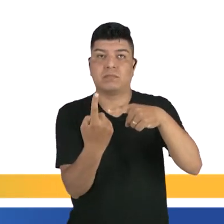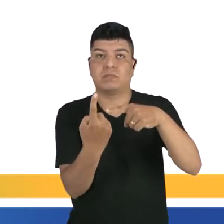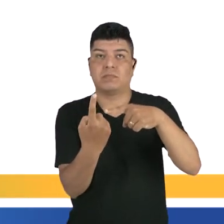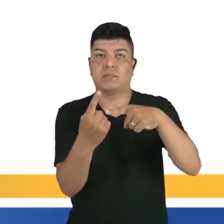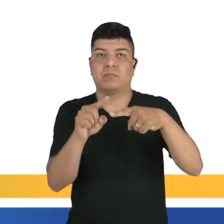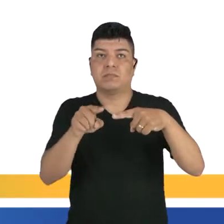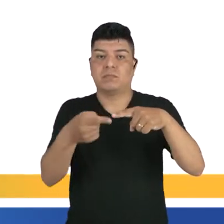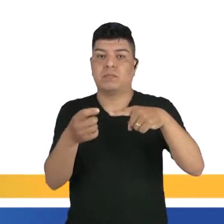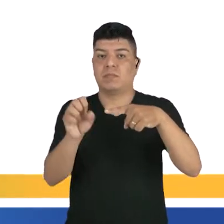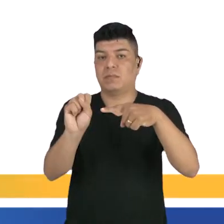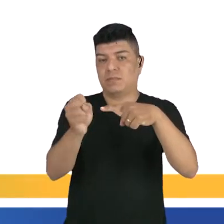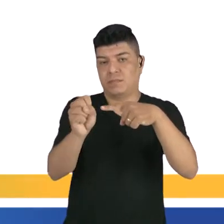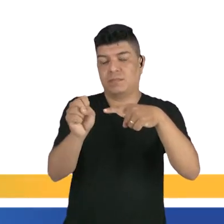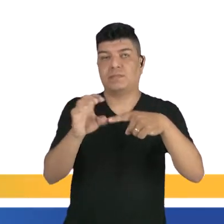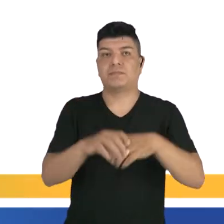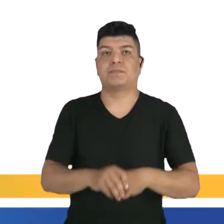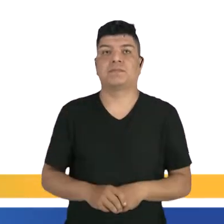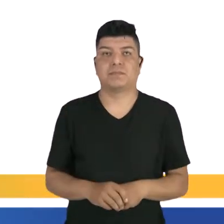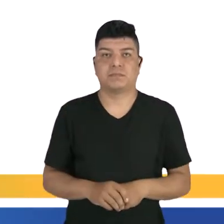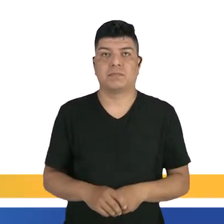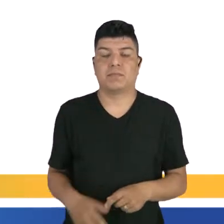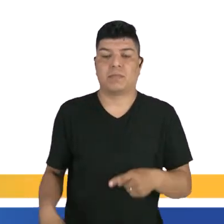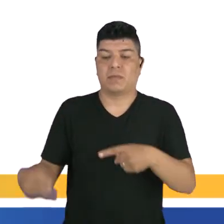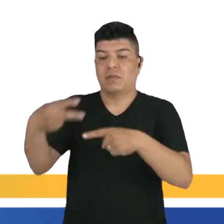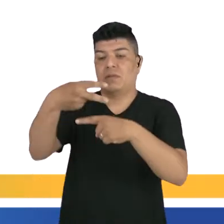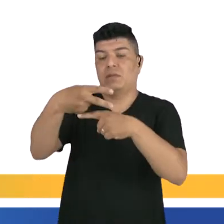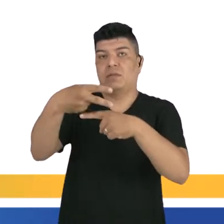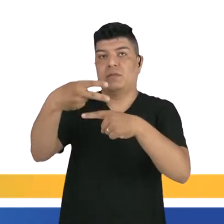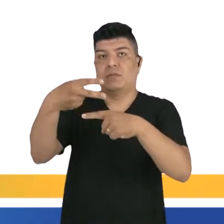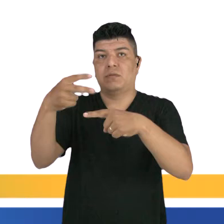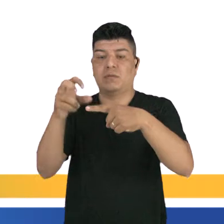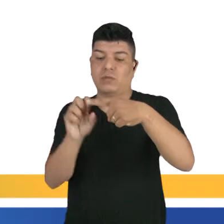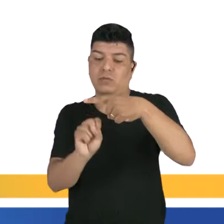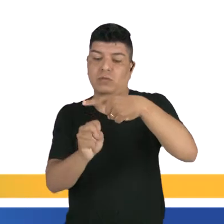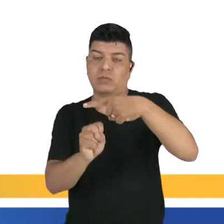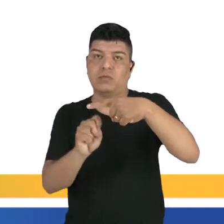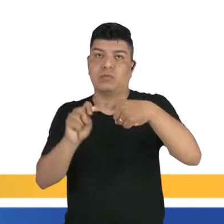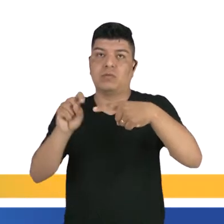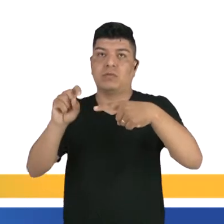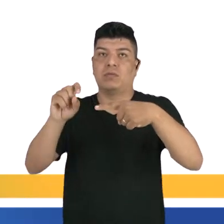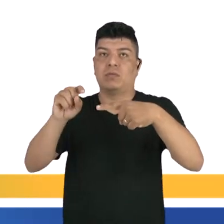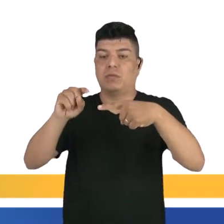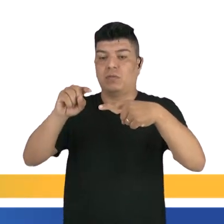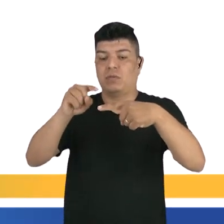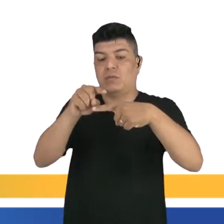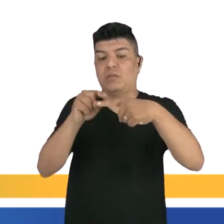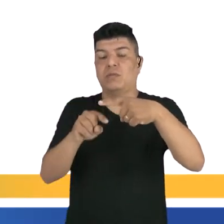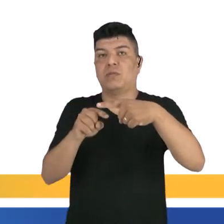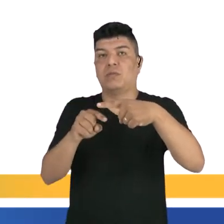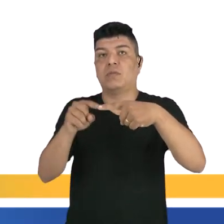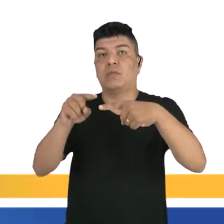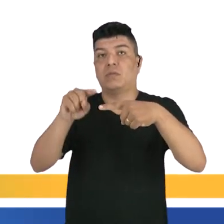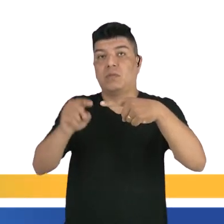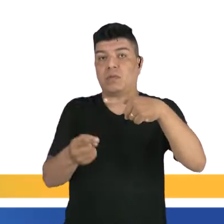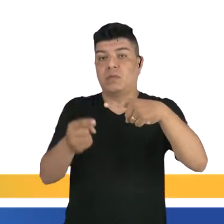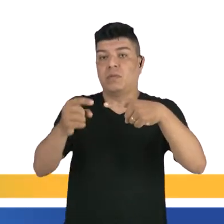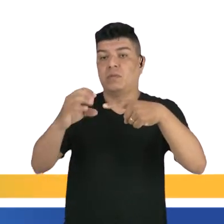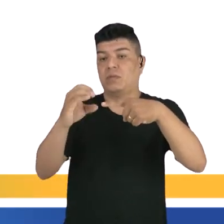dividido para 5, vai dar 1,8. E 2/8. 2 dividido para 8 vai ser